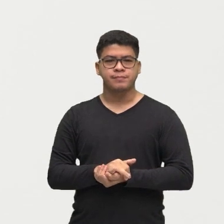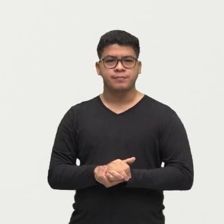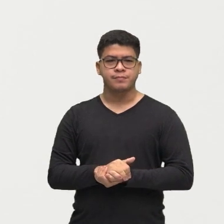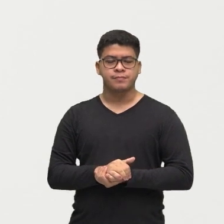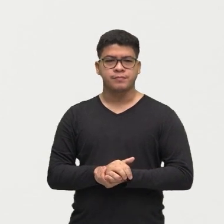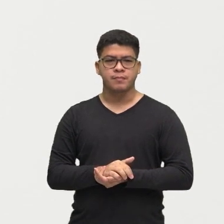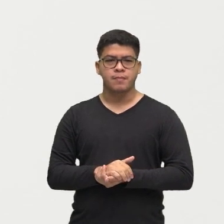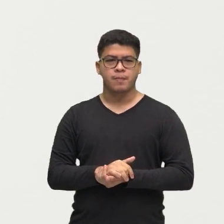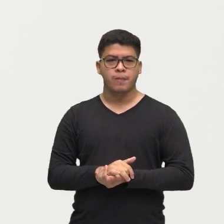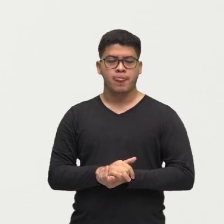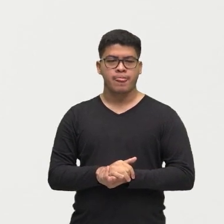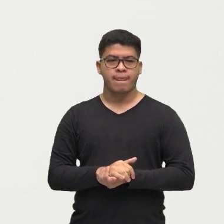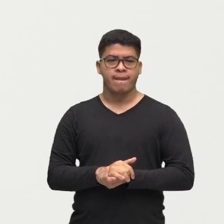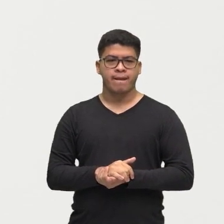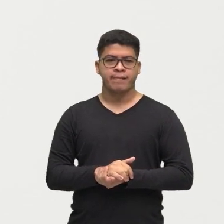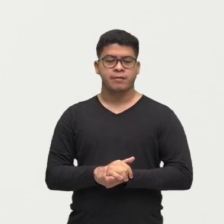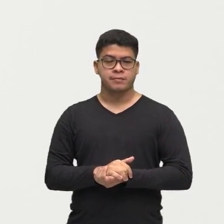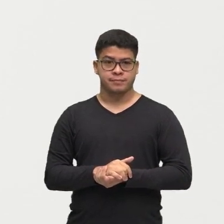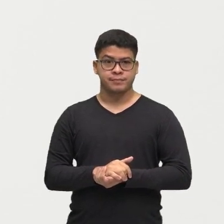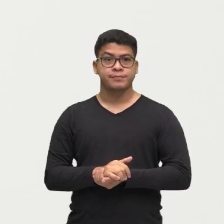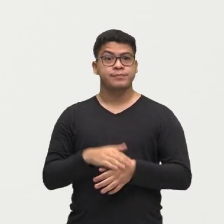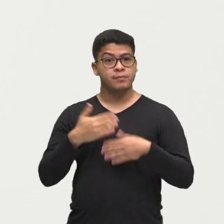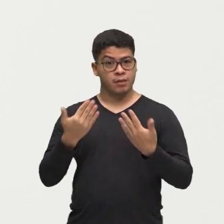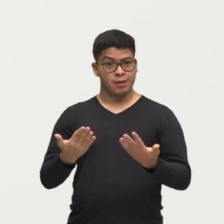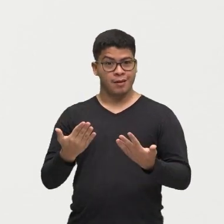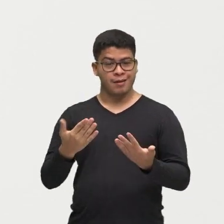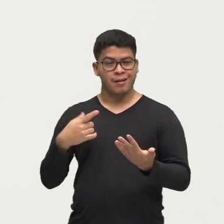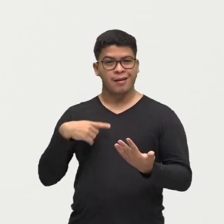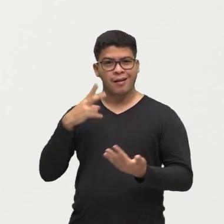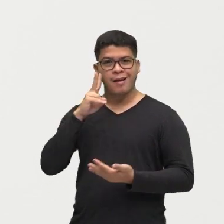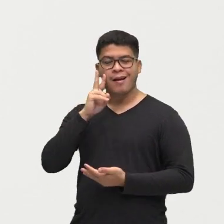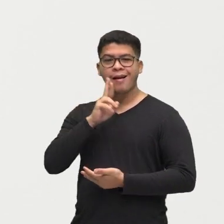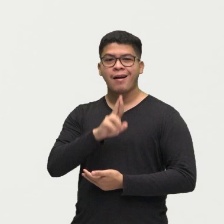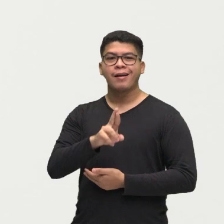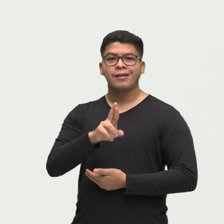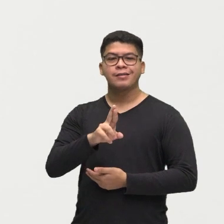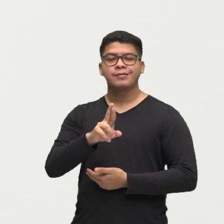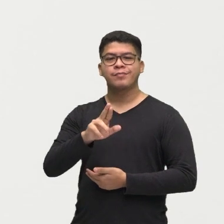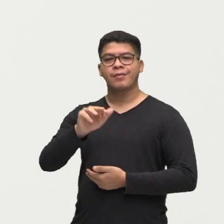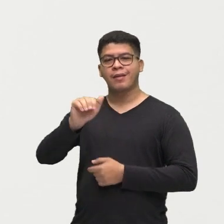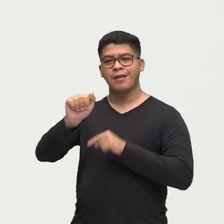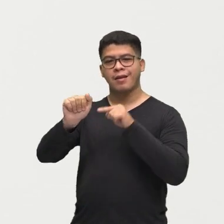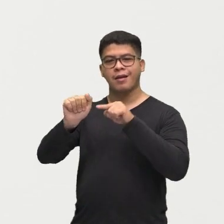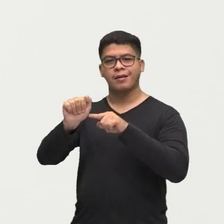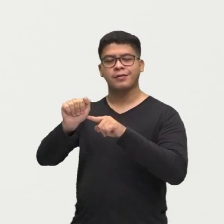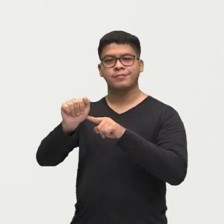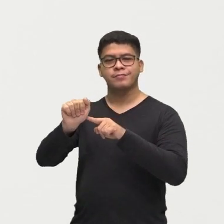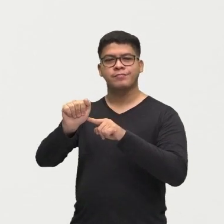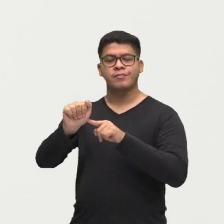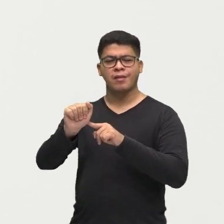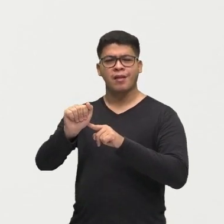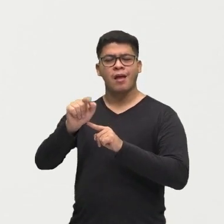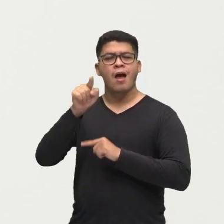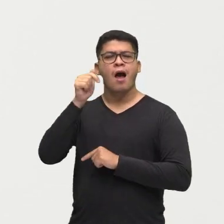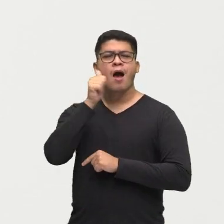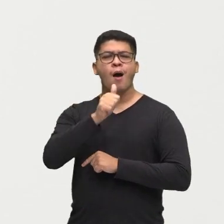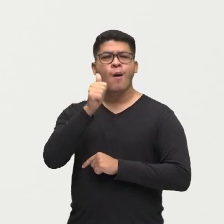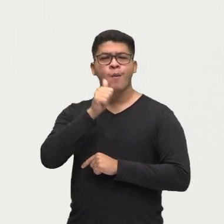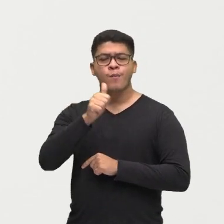alteração? Vamos às opções. Letter A. She could sleep until